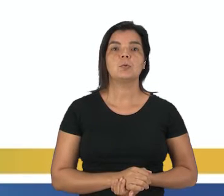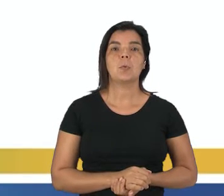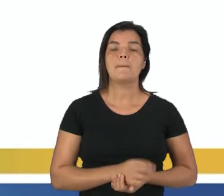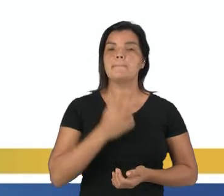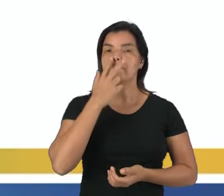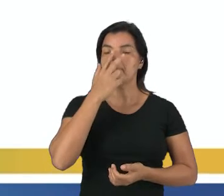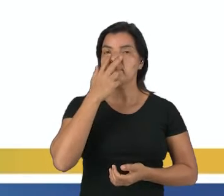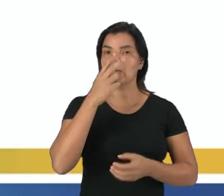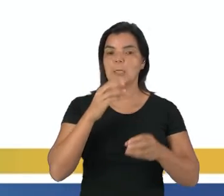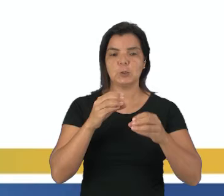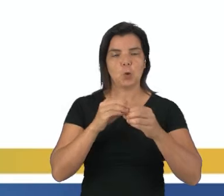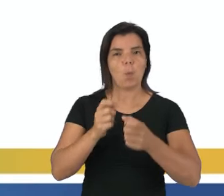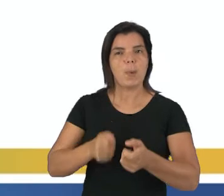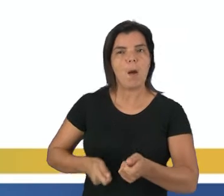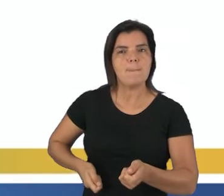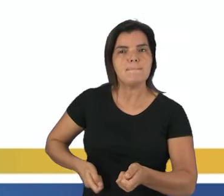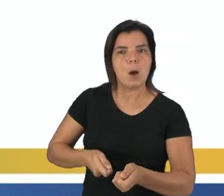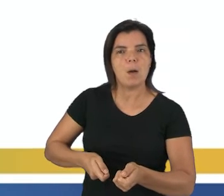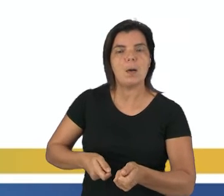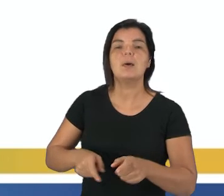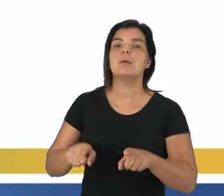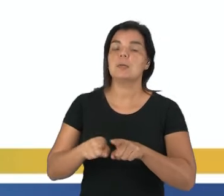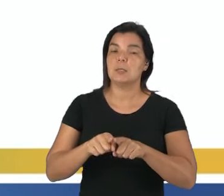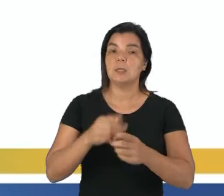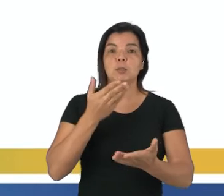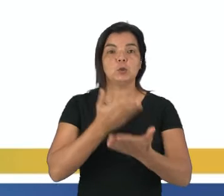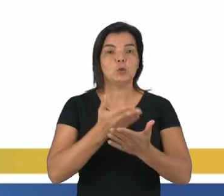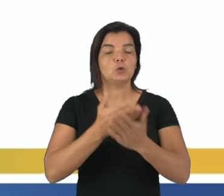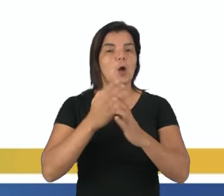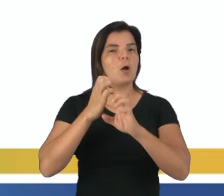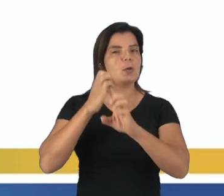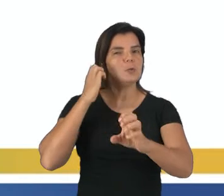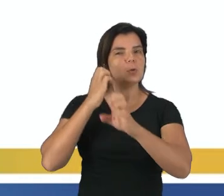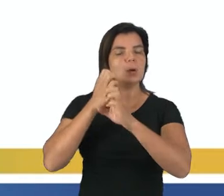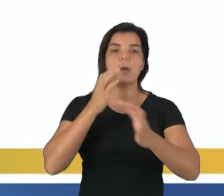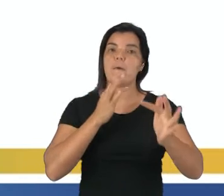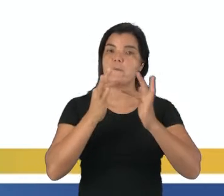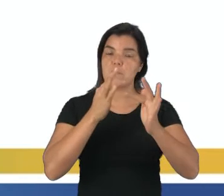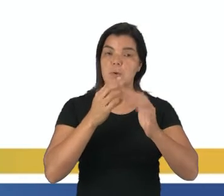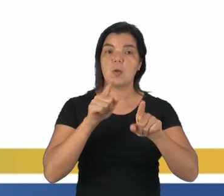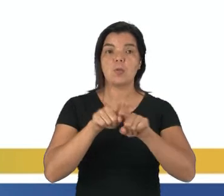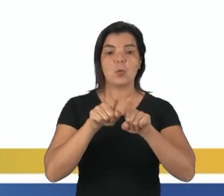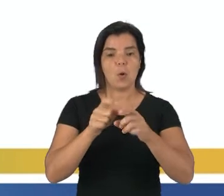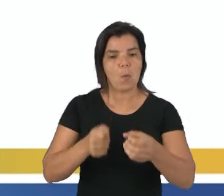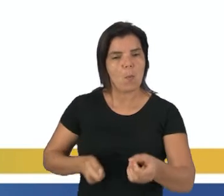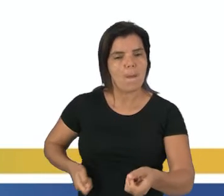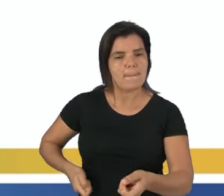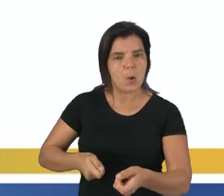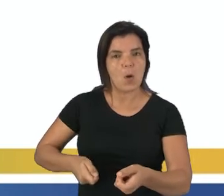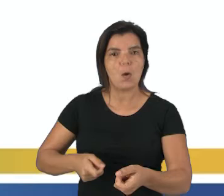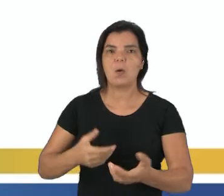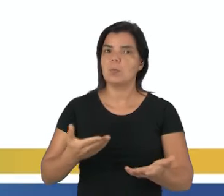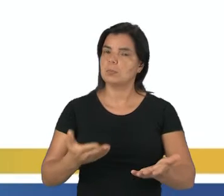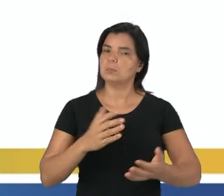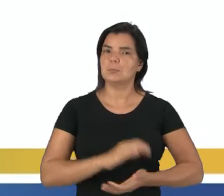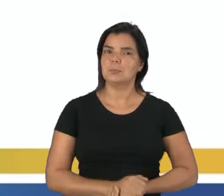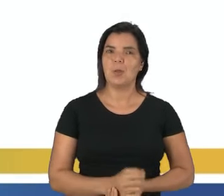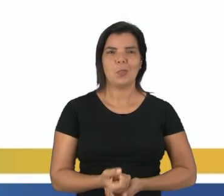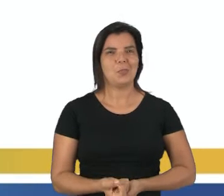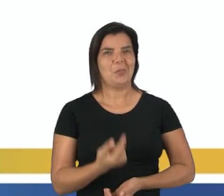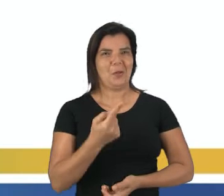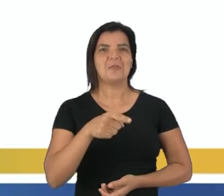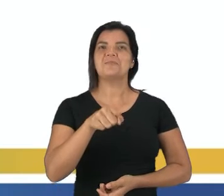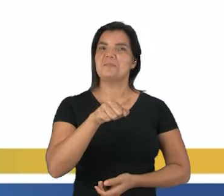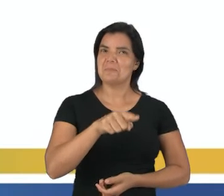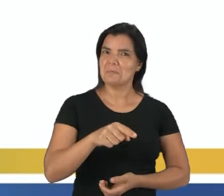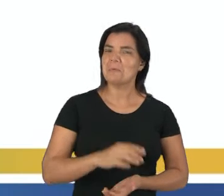bolinhas de sinuca. Inclusive, se você for estudar engenharia, física, alguma coisa assim, e for jogar sinuca, todo mundo vai pensar assim: nossa,